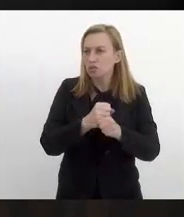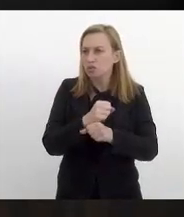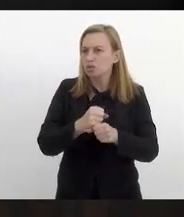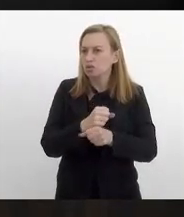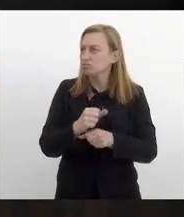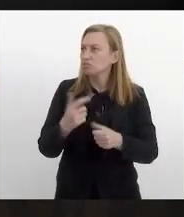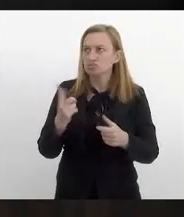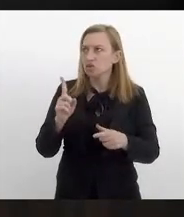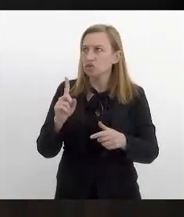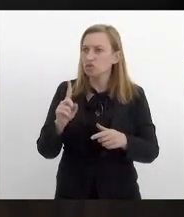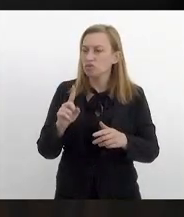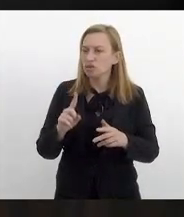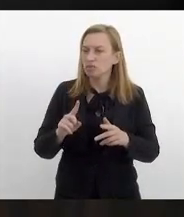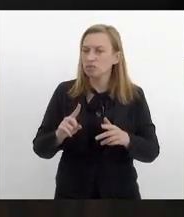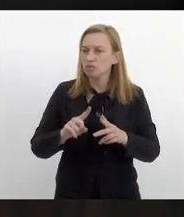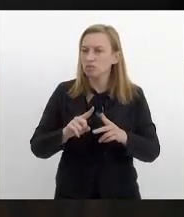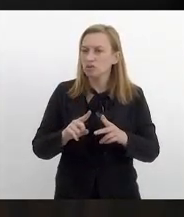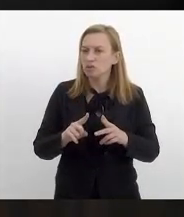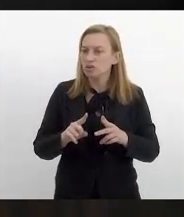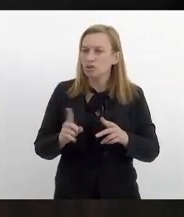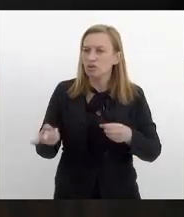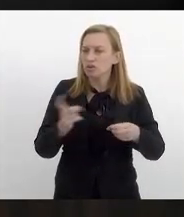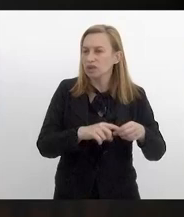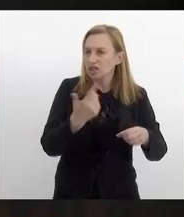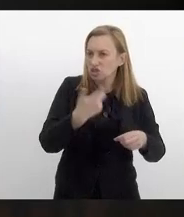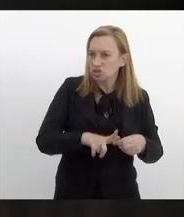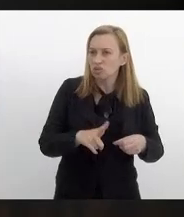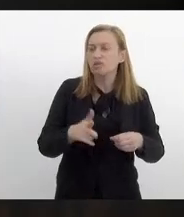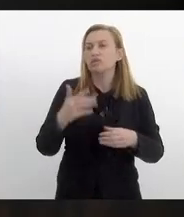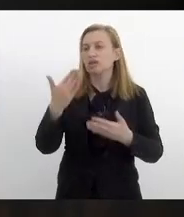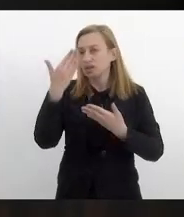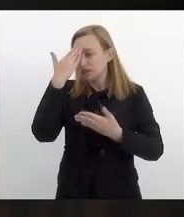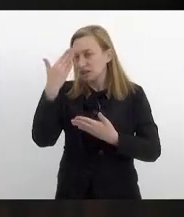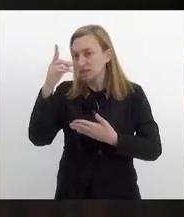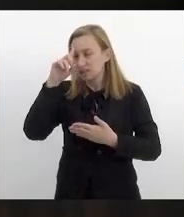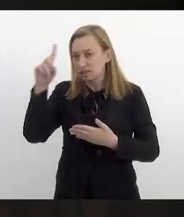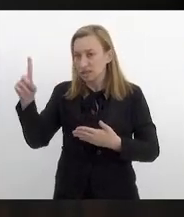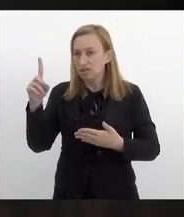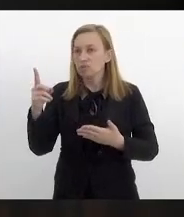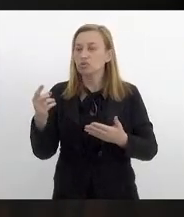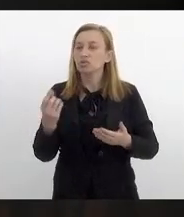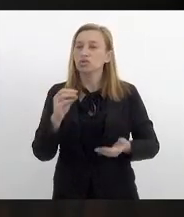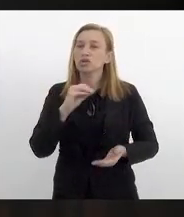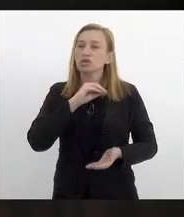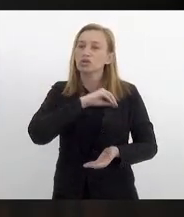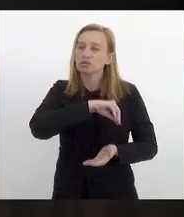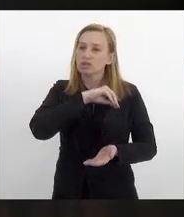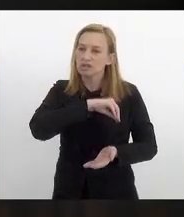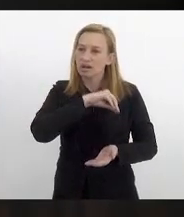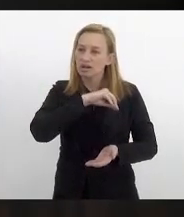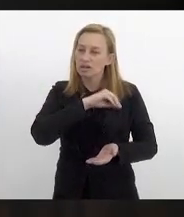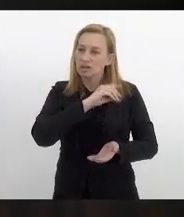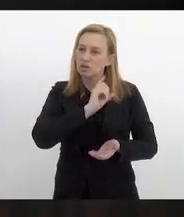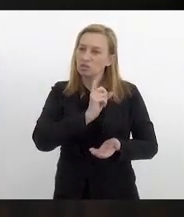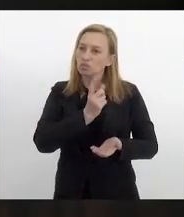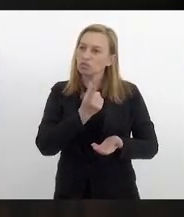a Deus, está com as contas equilibradas, vai estar no